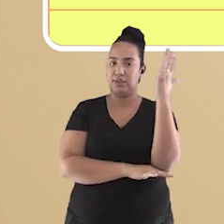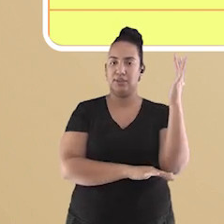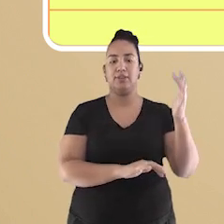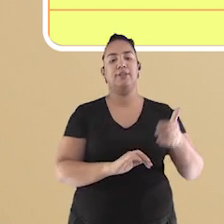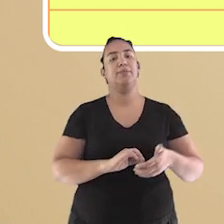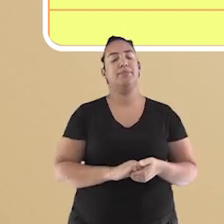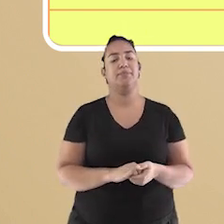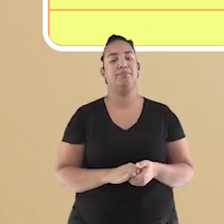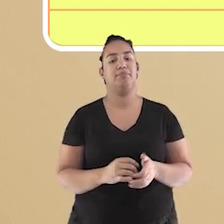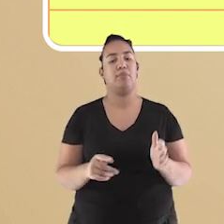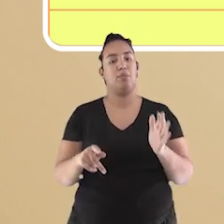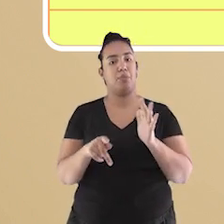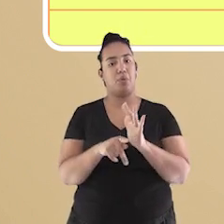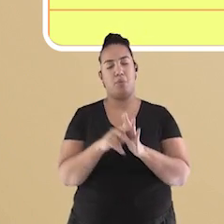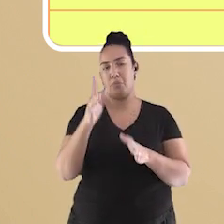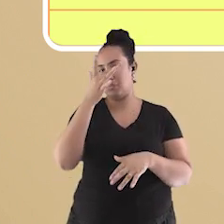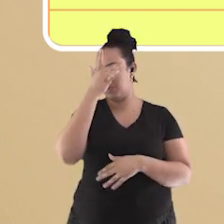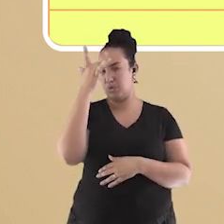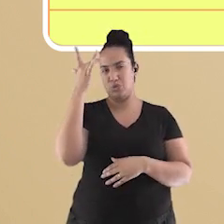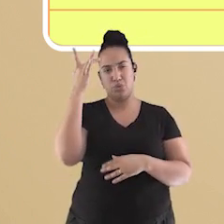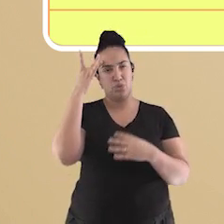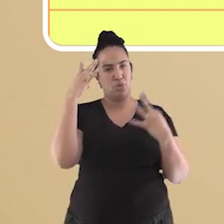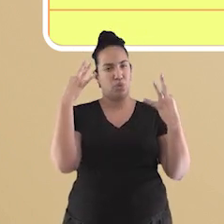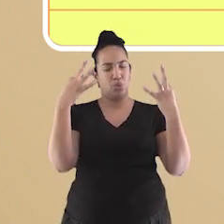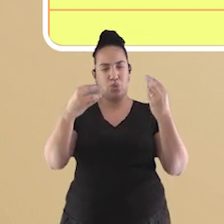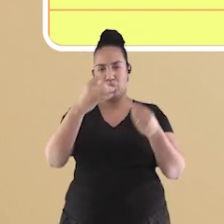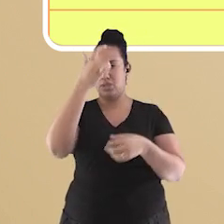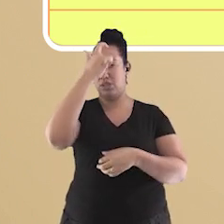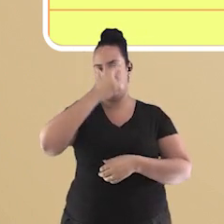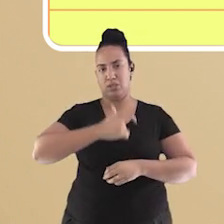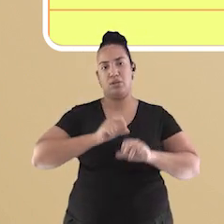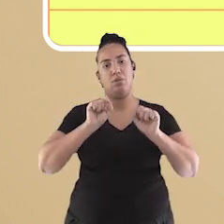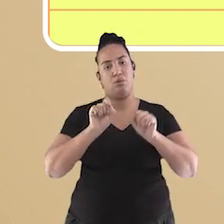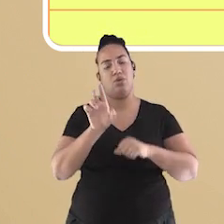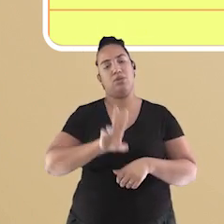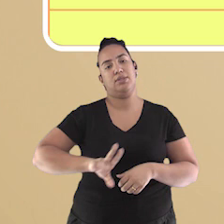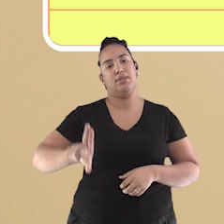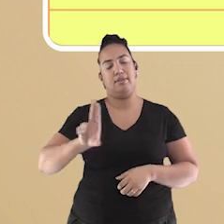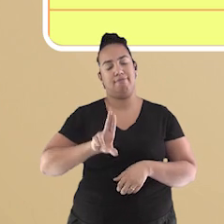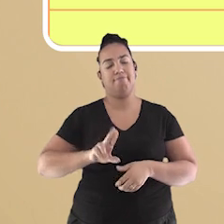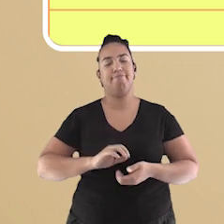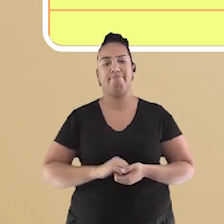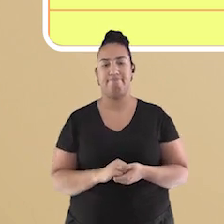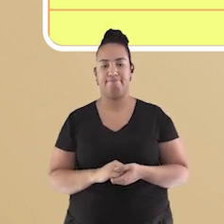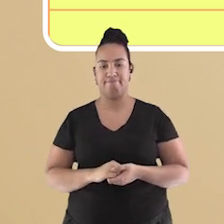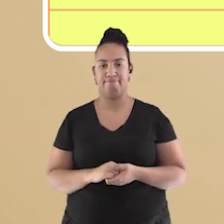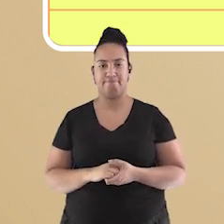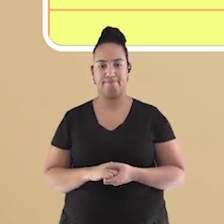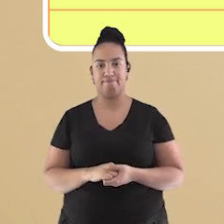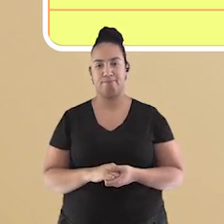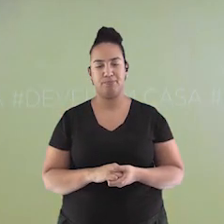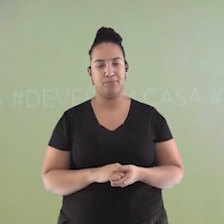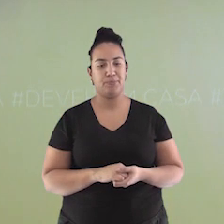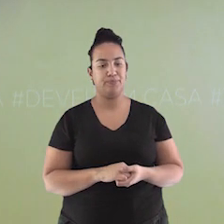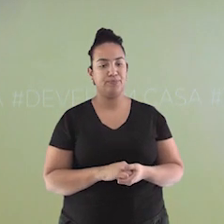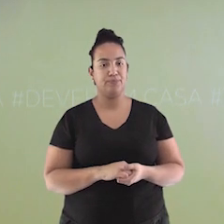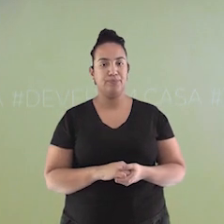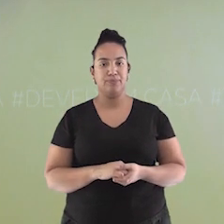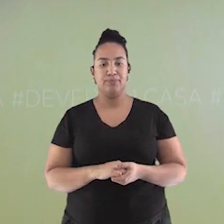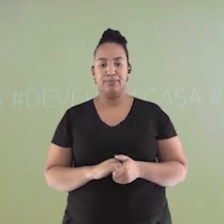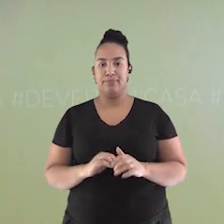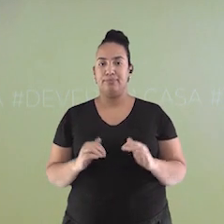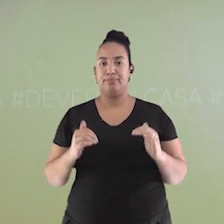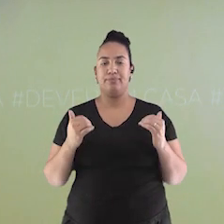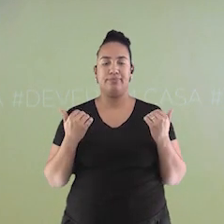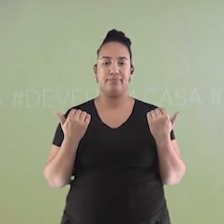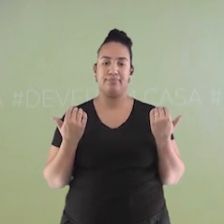etc., destinados ao uso comum dos cidadãos e à circulação de veículos. Pois